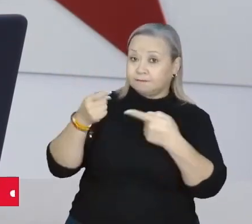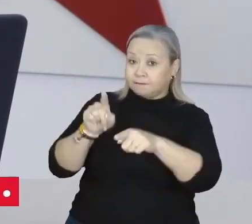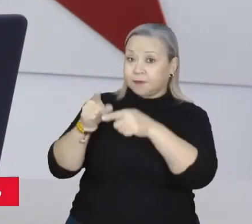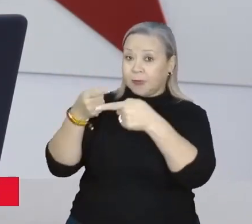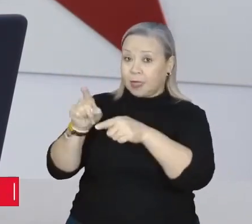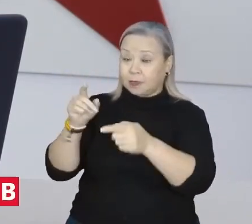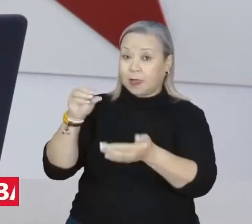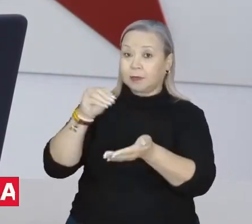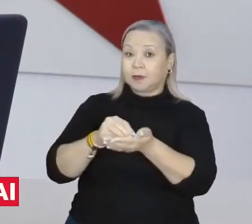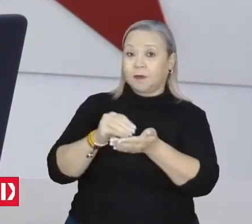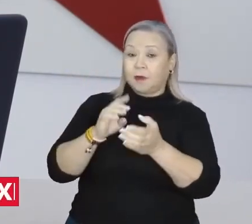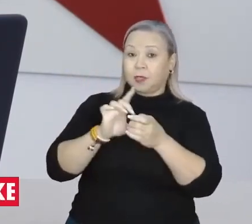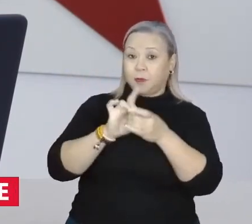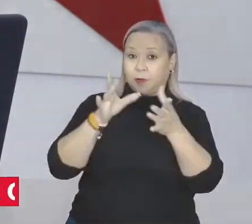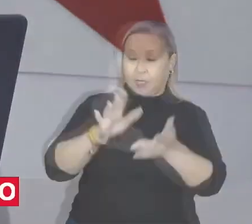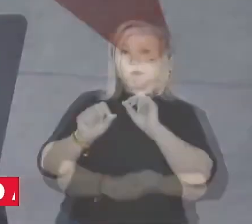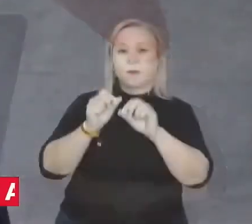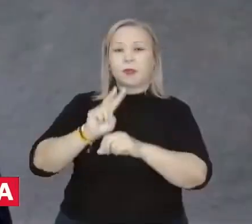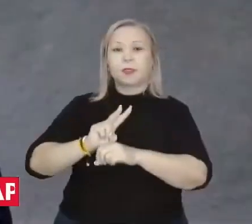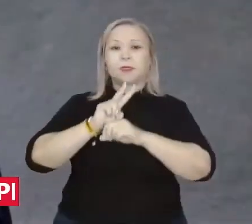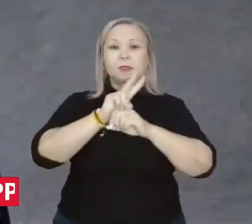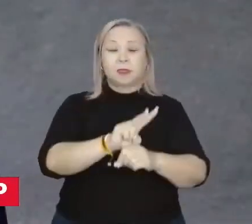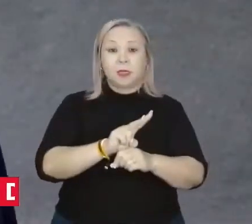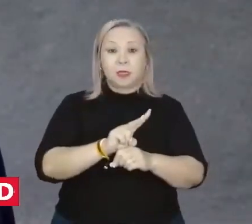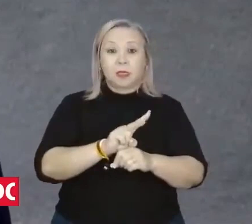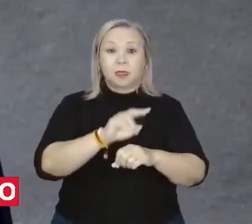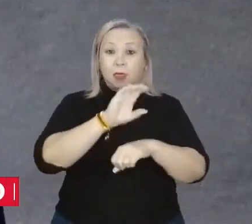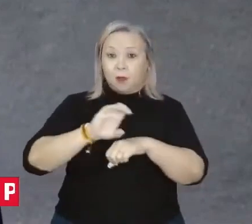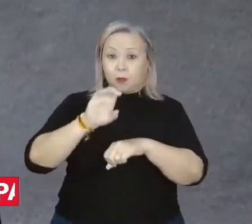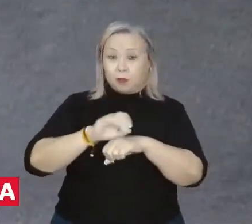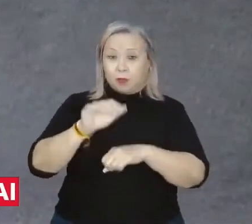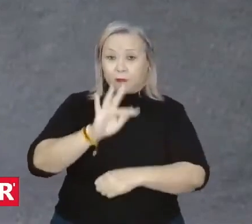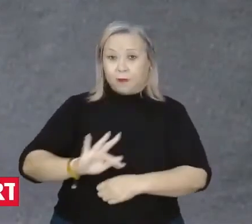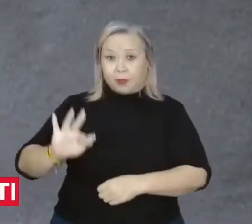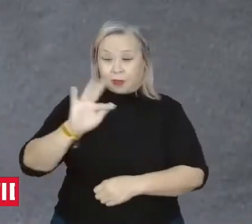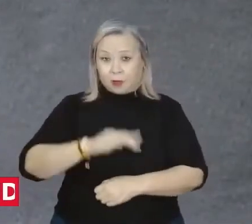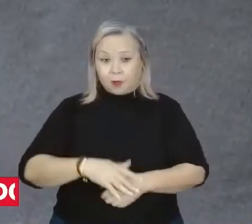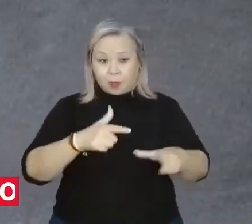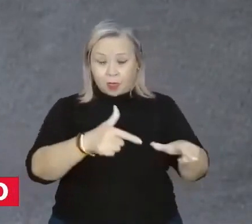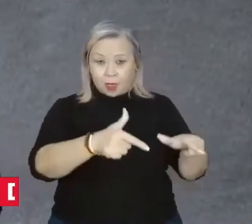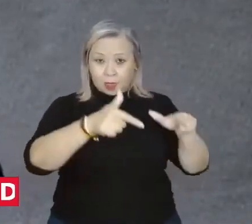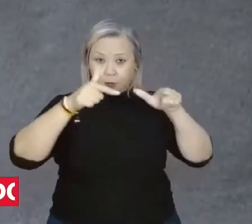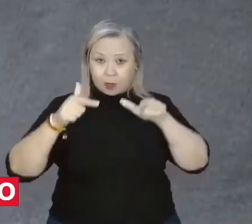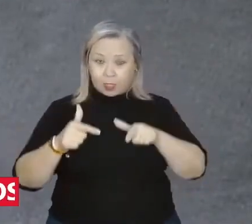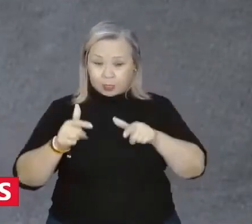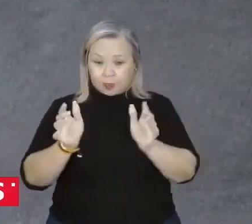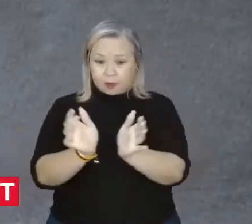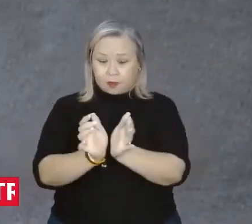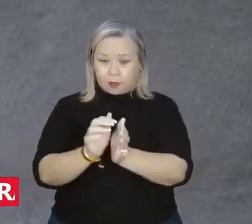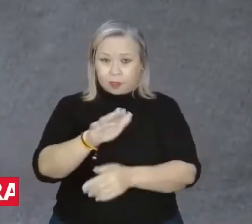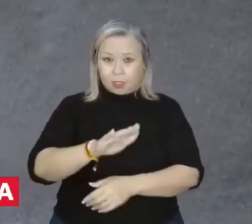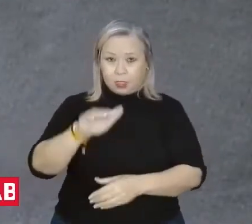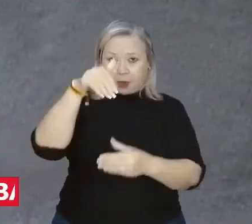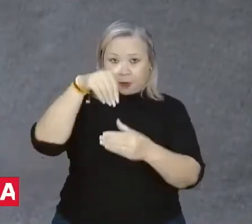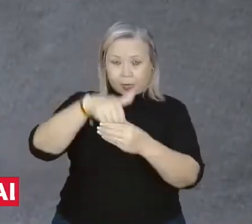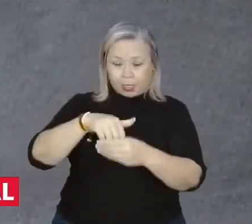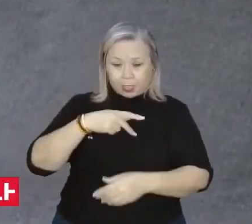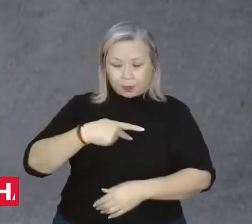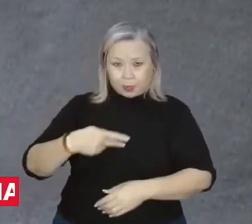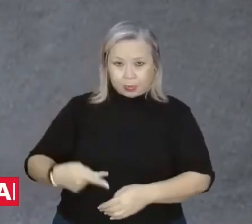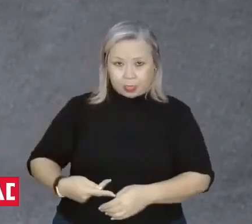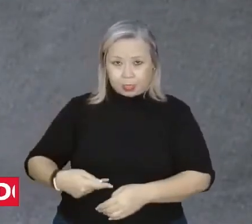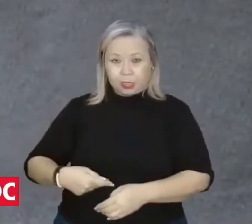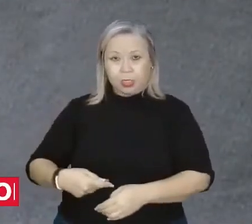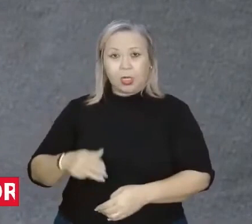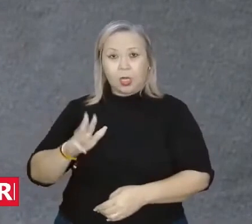serão responsabilizados. A diplomação da chapa presidencial eleita, presidente Luiz Inácio Lula da